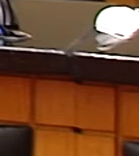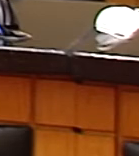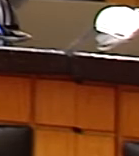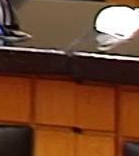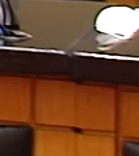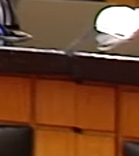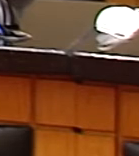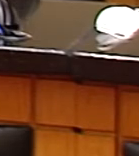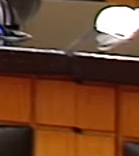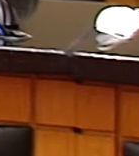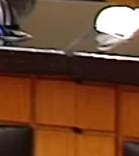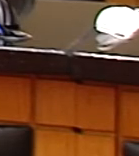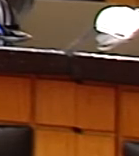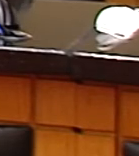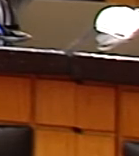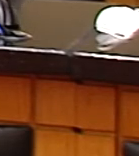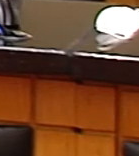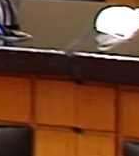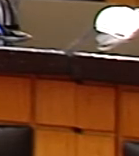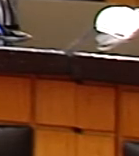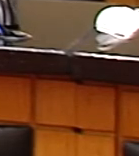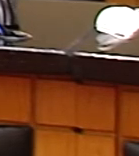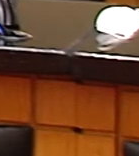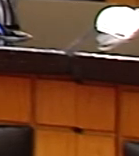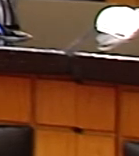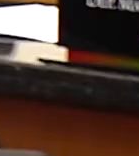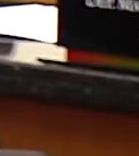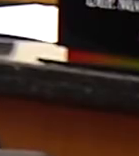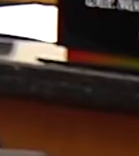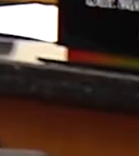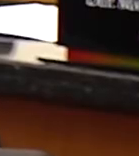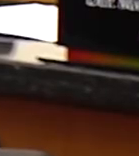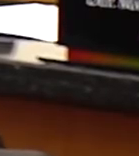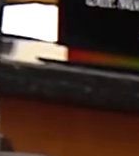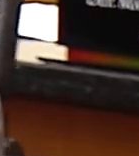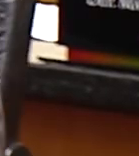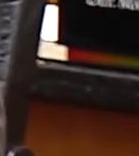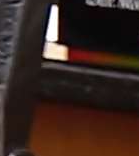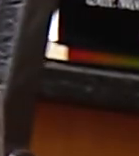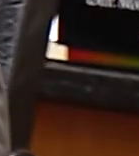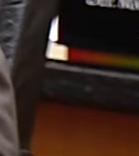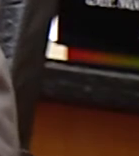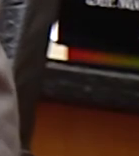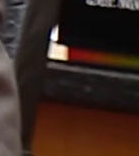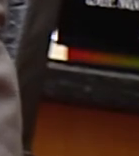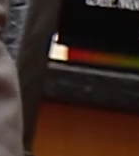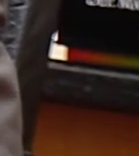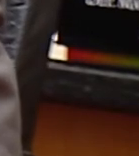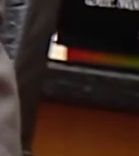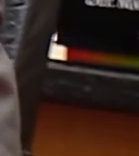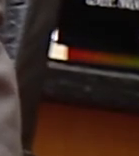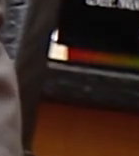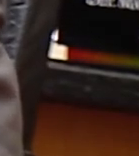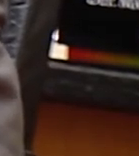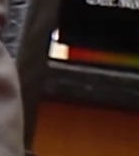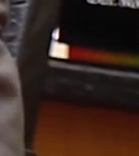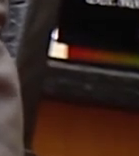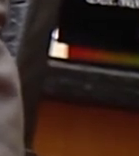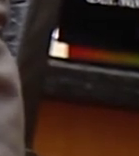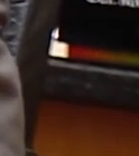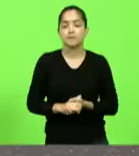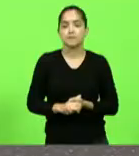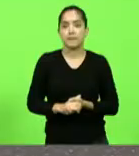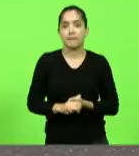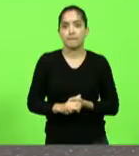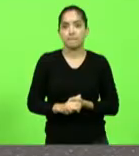econômico de Santa Catarina. O parlamentar citou a instalação de novas empresas no Estado e falou o quanto é importante atrair esses